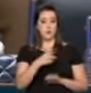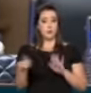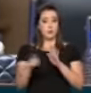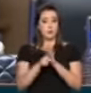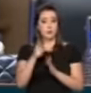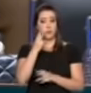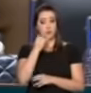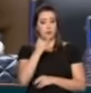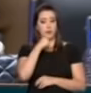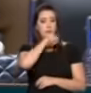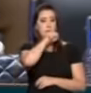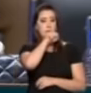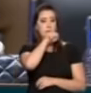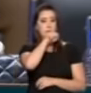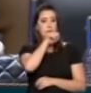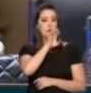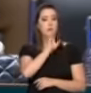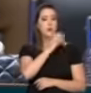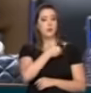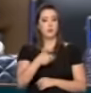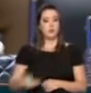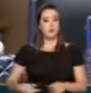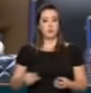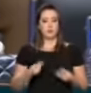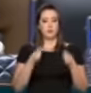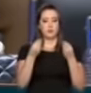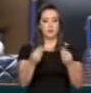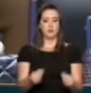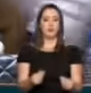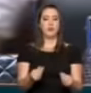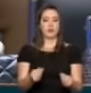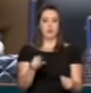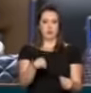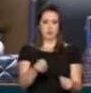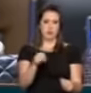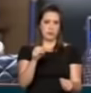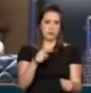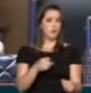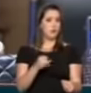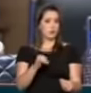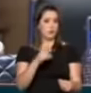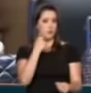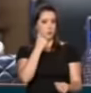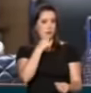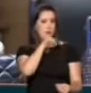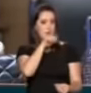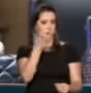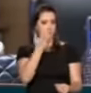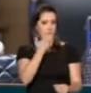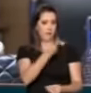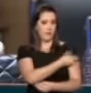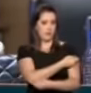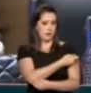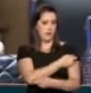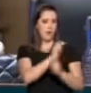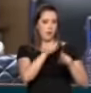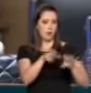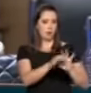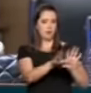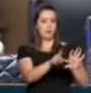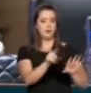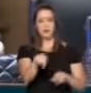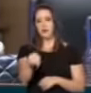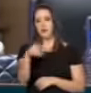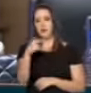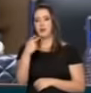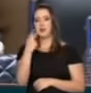que dar toda a oportunidade para que aqueles pais que queiram vacinar seus filhos o façam. Mas não pode retirar o direito dos